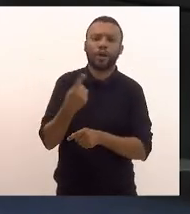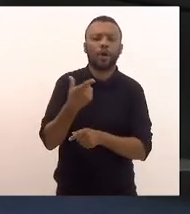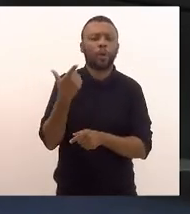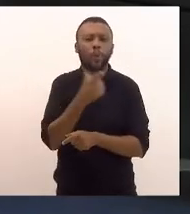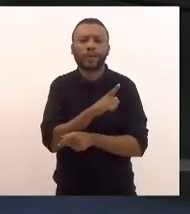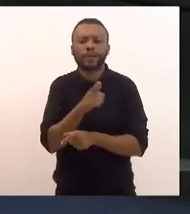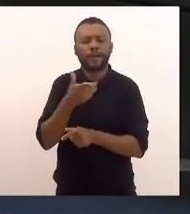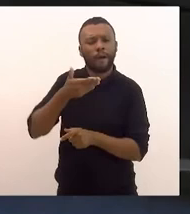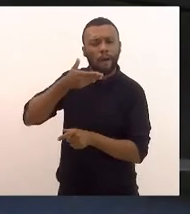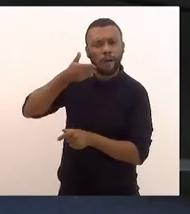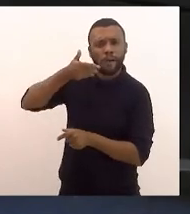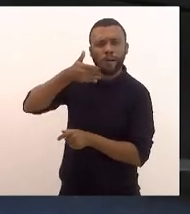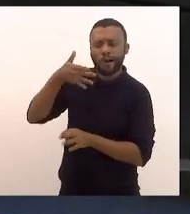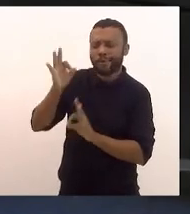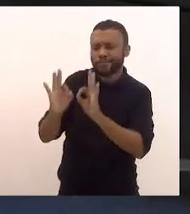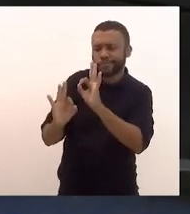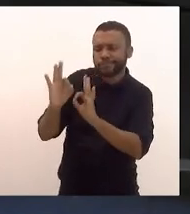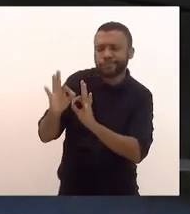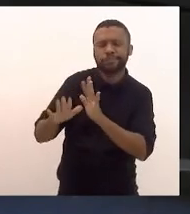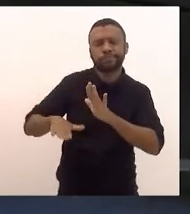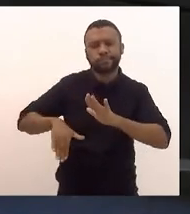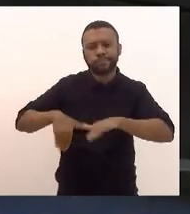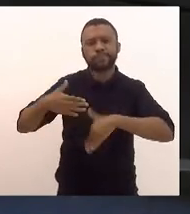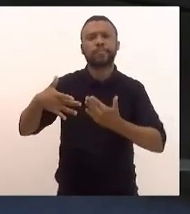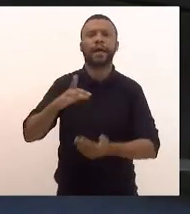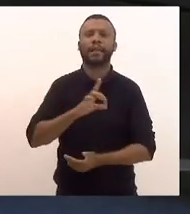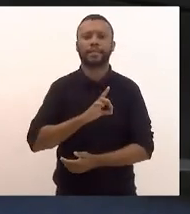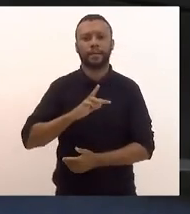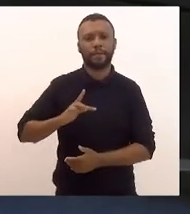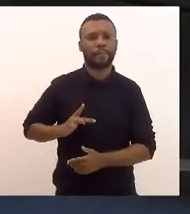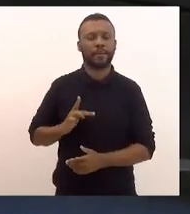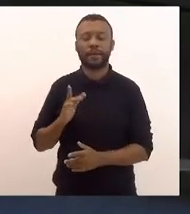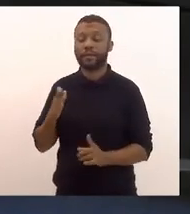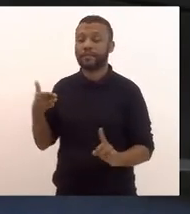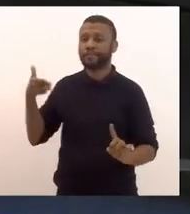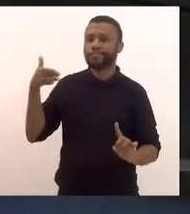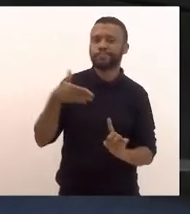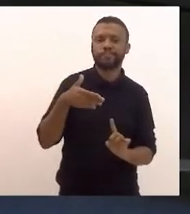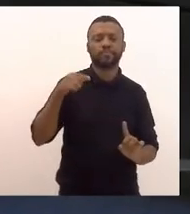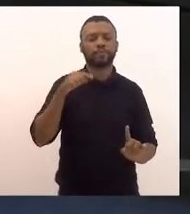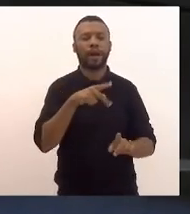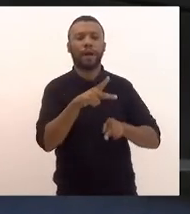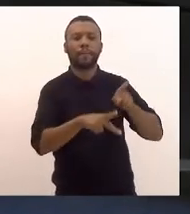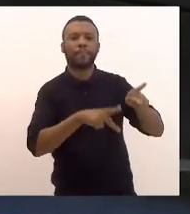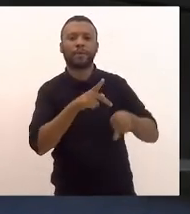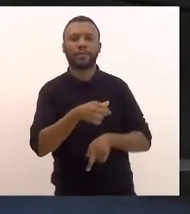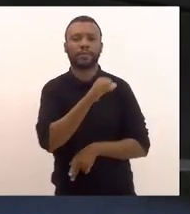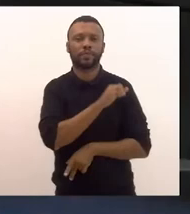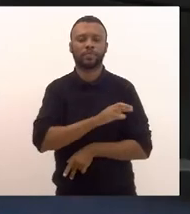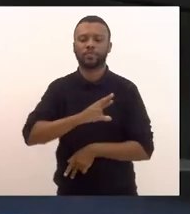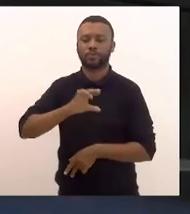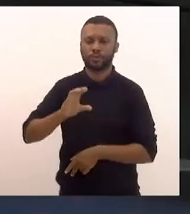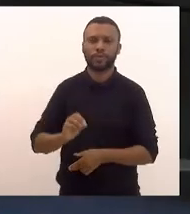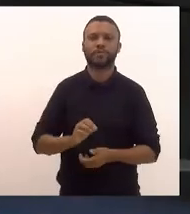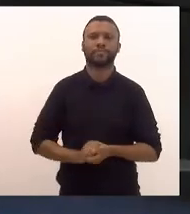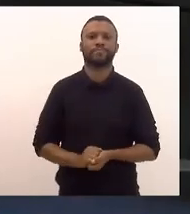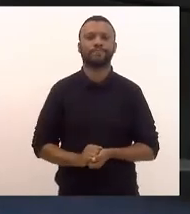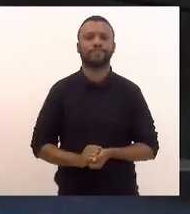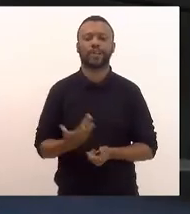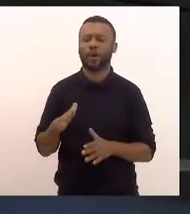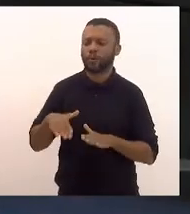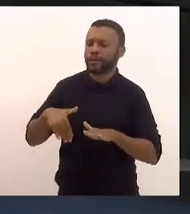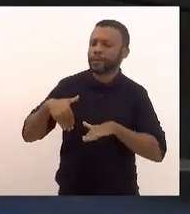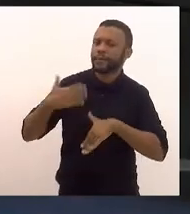da Defensoria Pública beneficiando diretamente a população Fluminense os